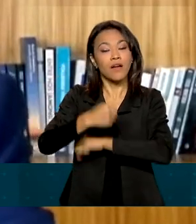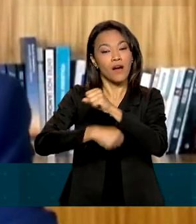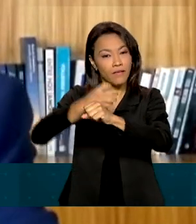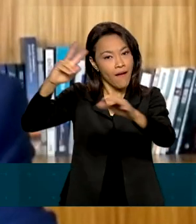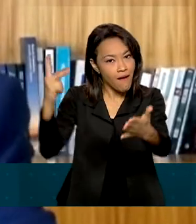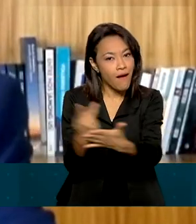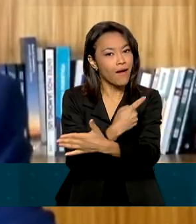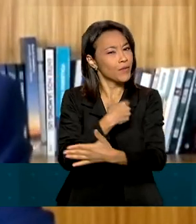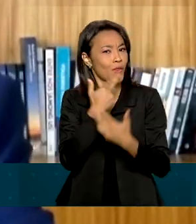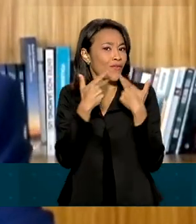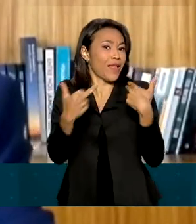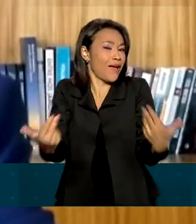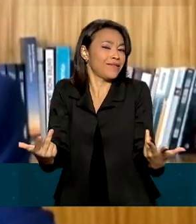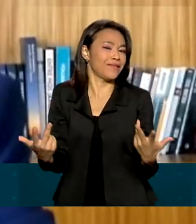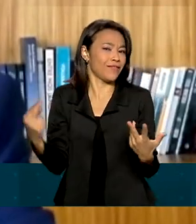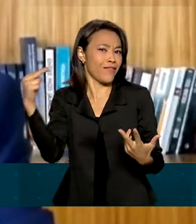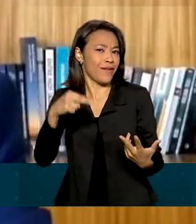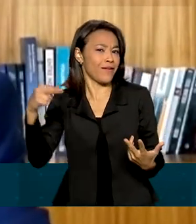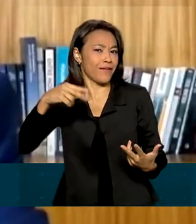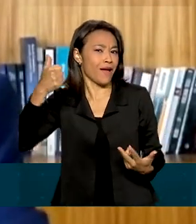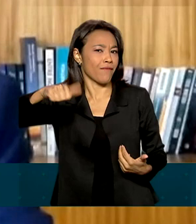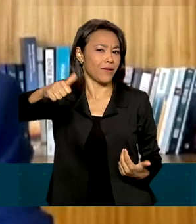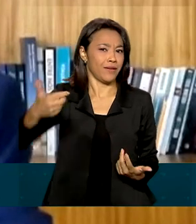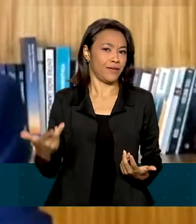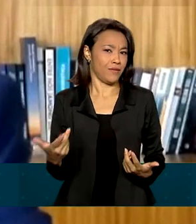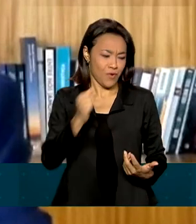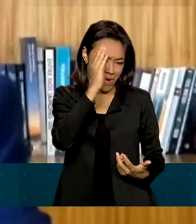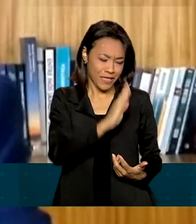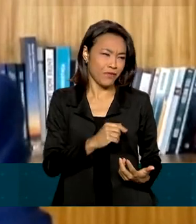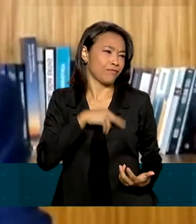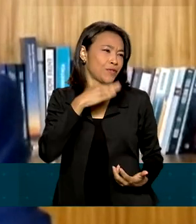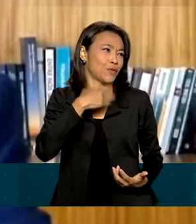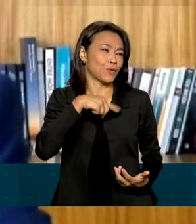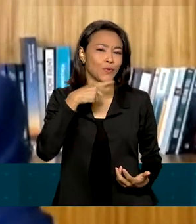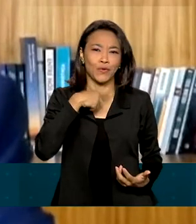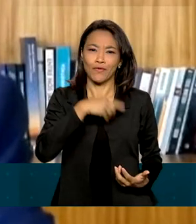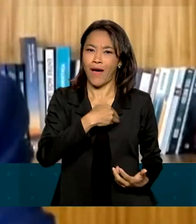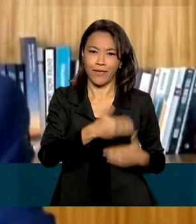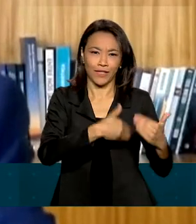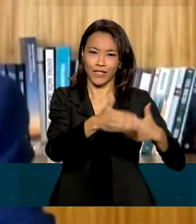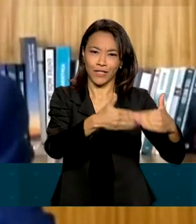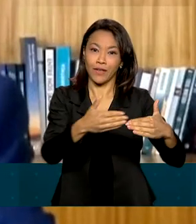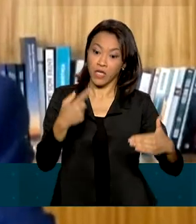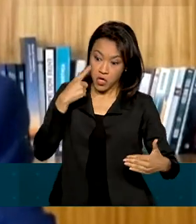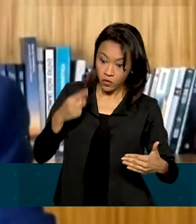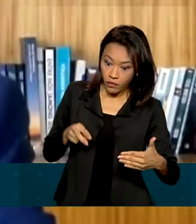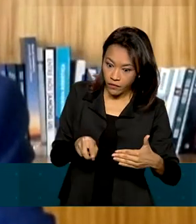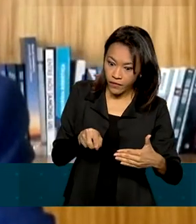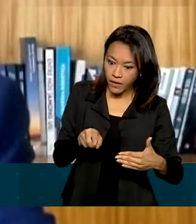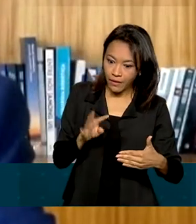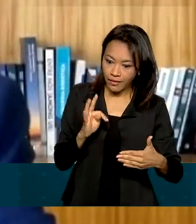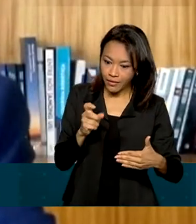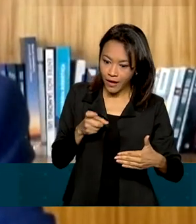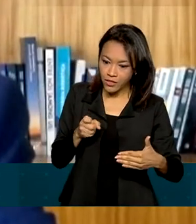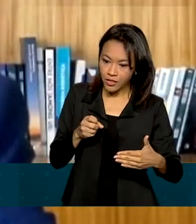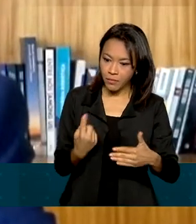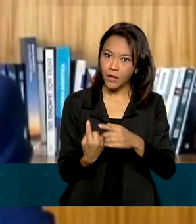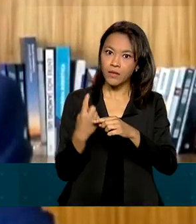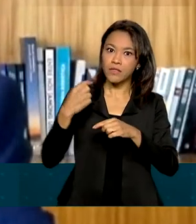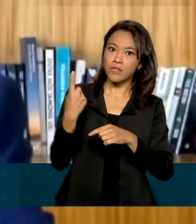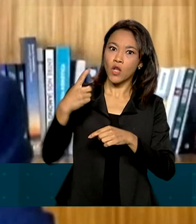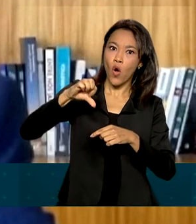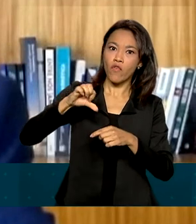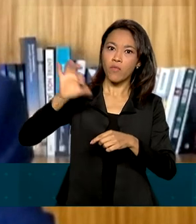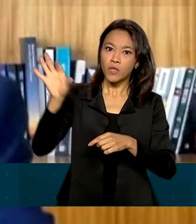não vai ser novidade a compreender que o Brasil não vai crescer e eu tô vendo a taxa de investimento indo para dezenove por cento